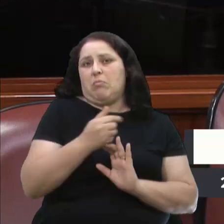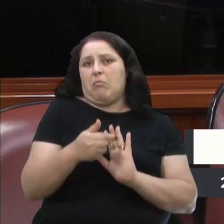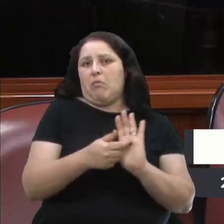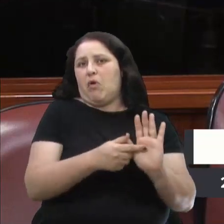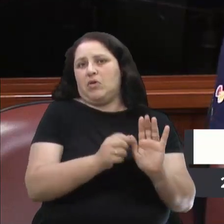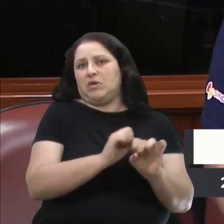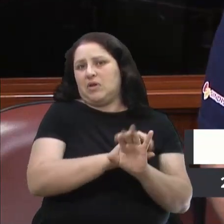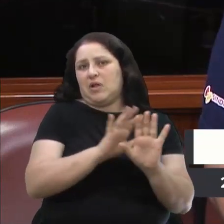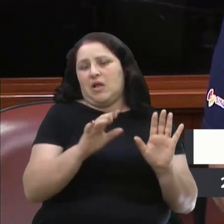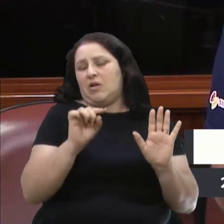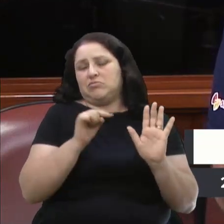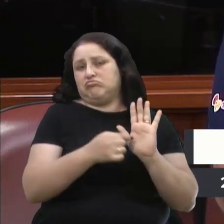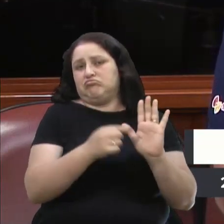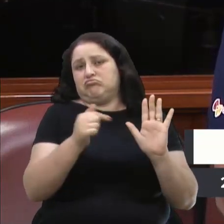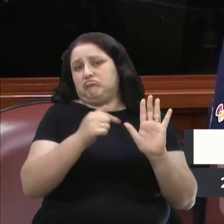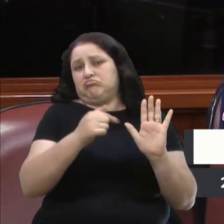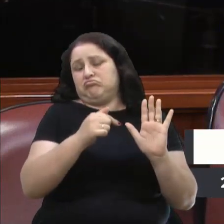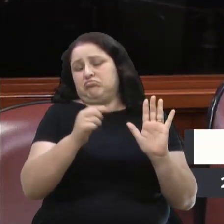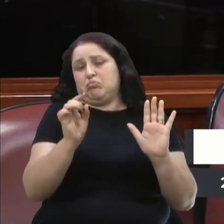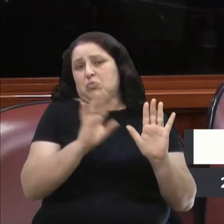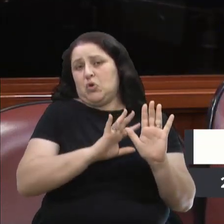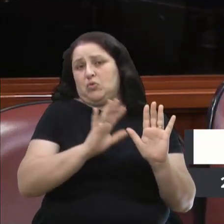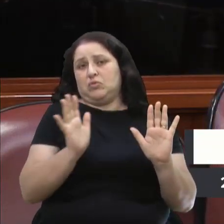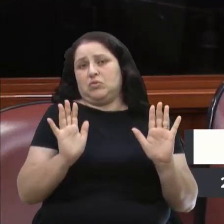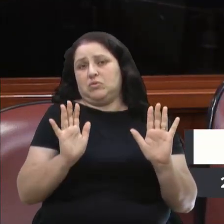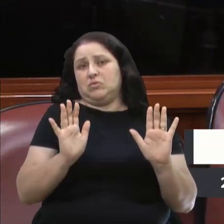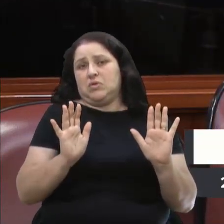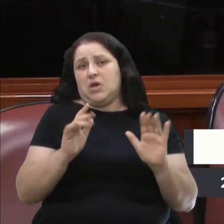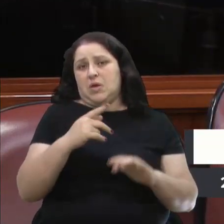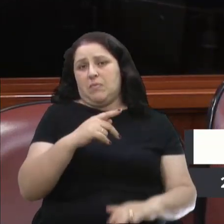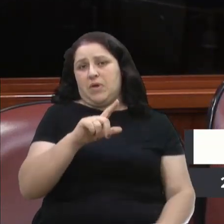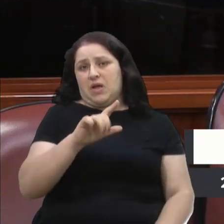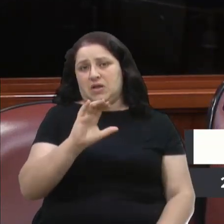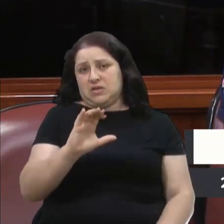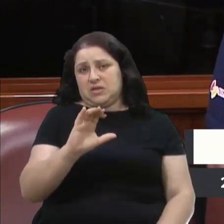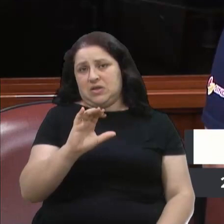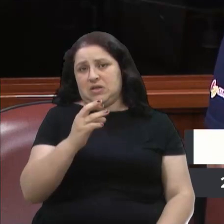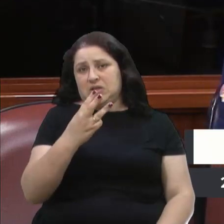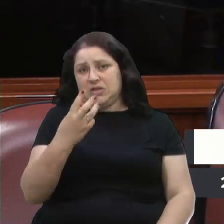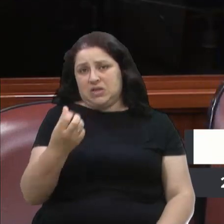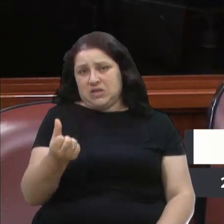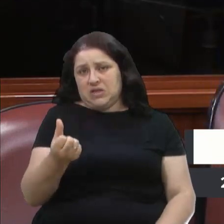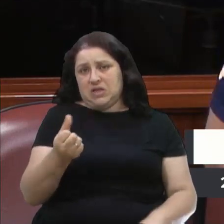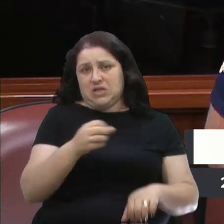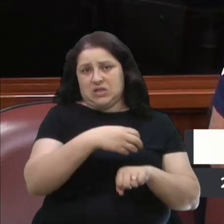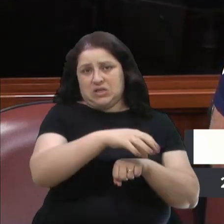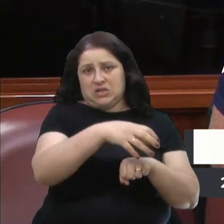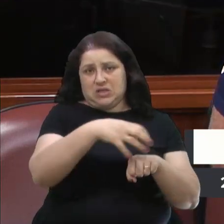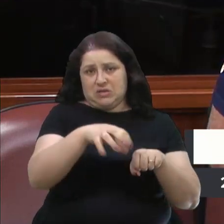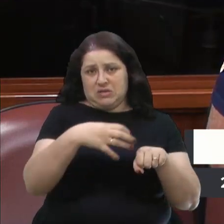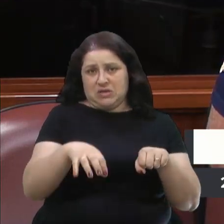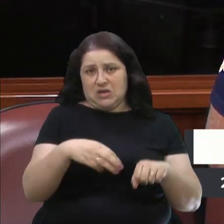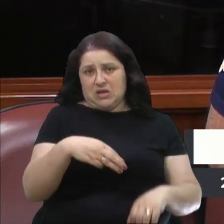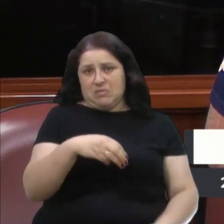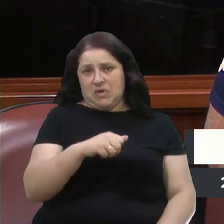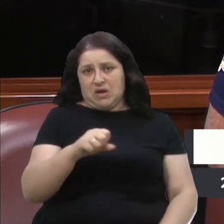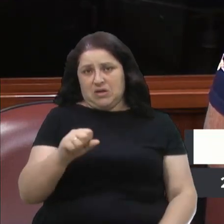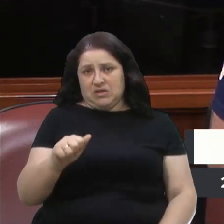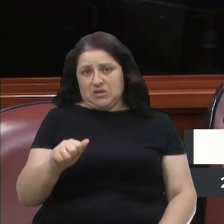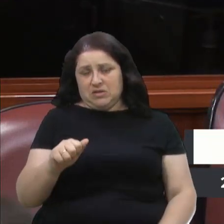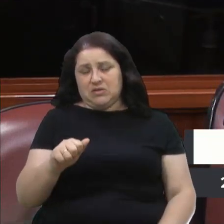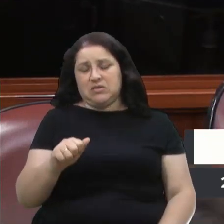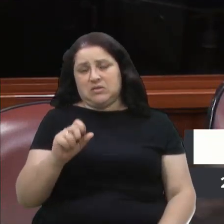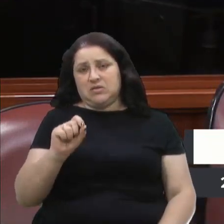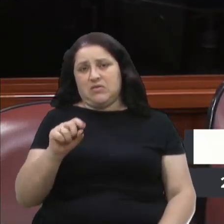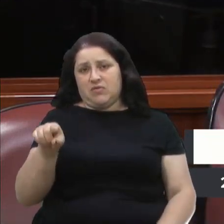números falam por si só, no PLC 36 da segregação de massas, então o seguinte, colegas vereadores,